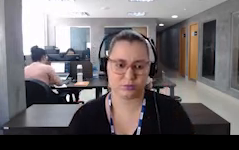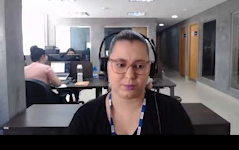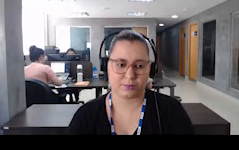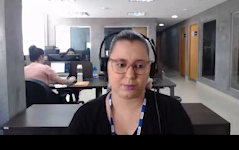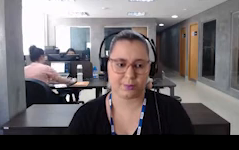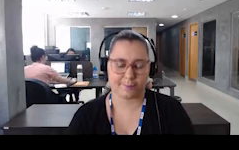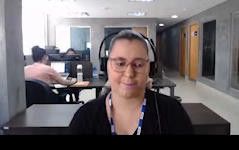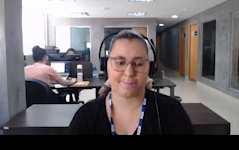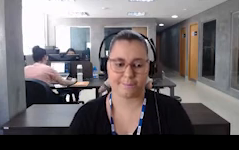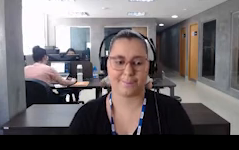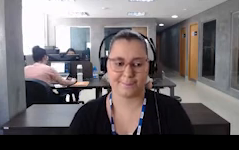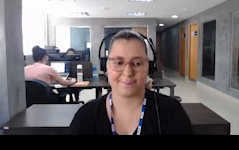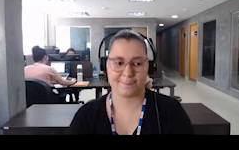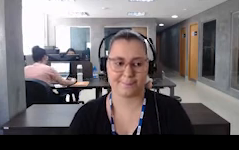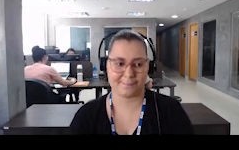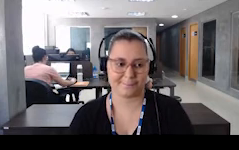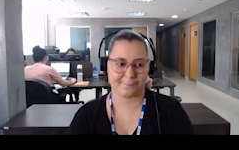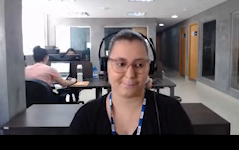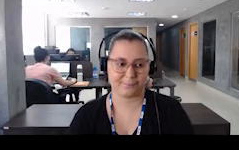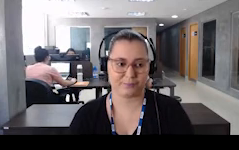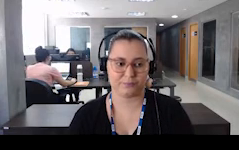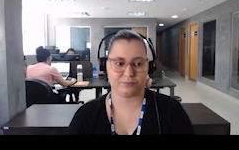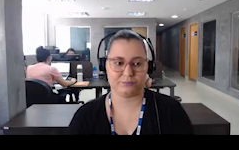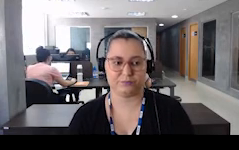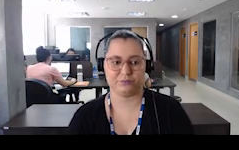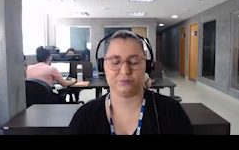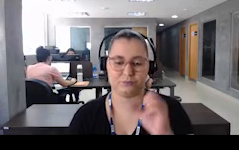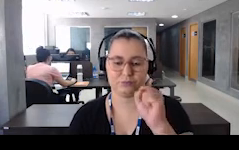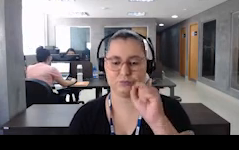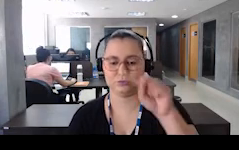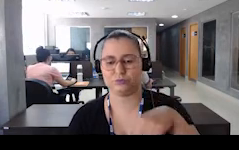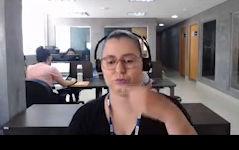Sim. Então, beleza. Então, vamos jogar esse valor aqui, ó.